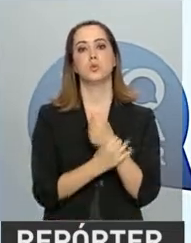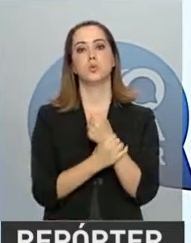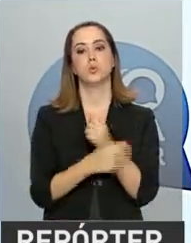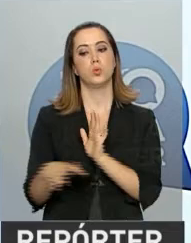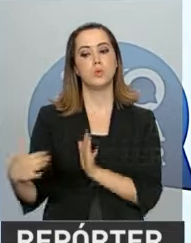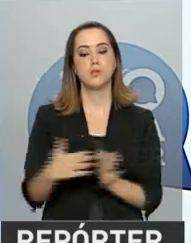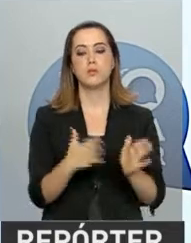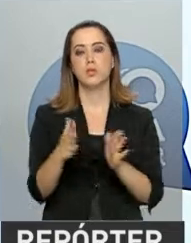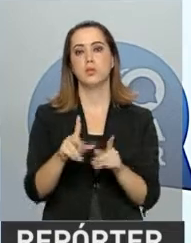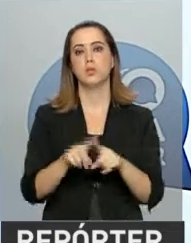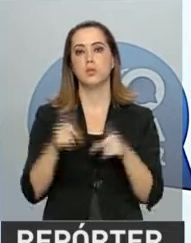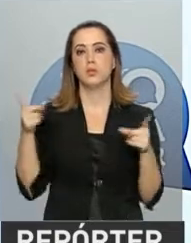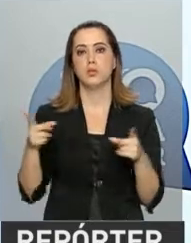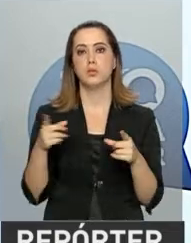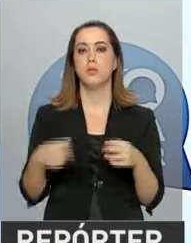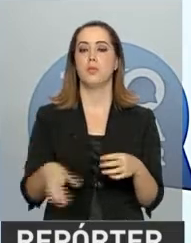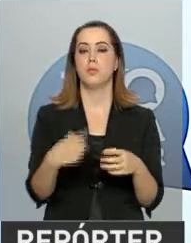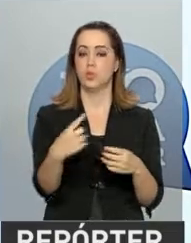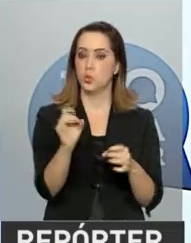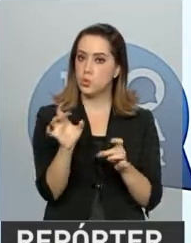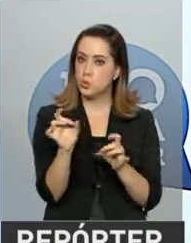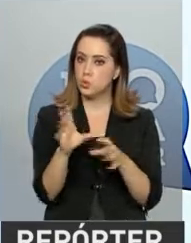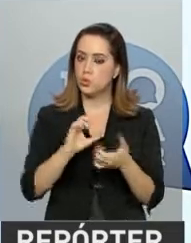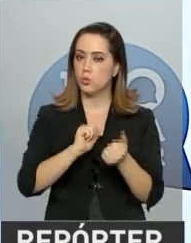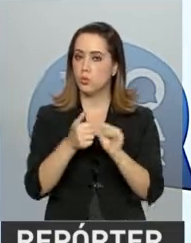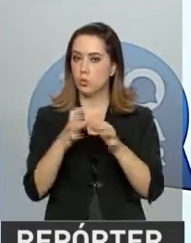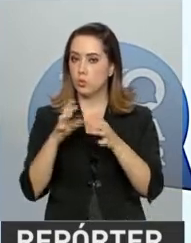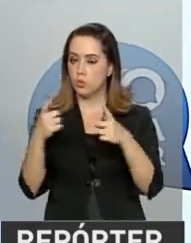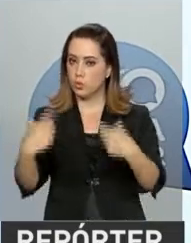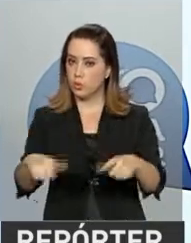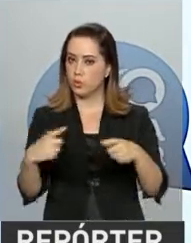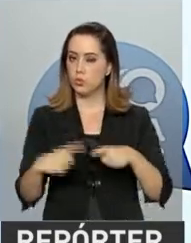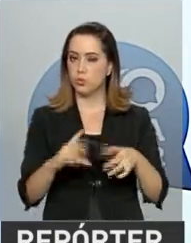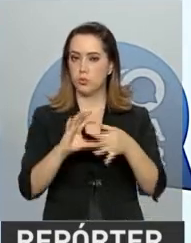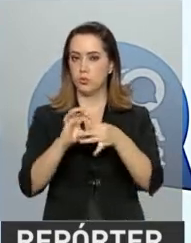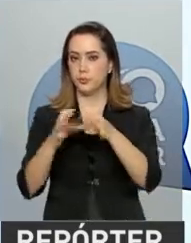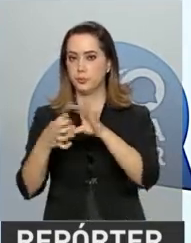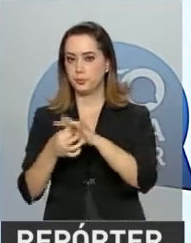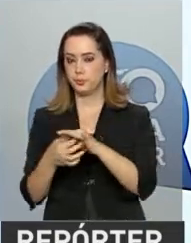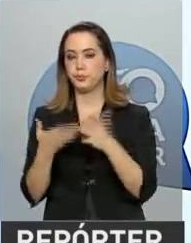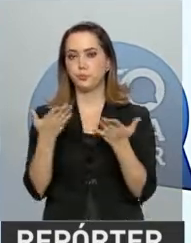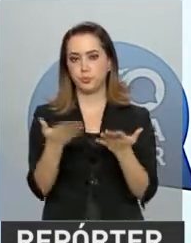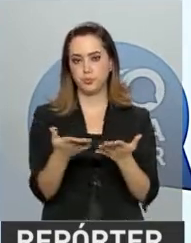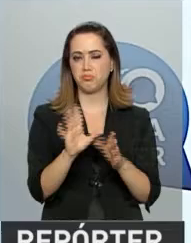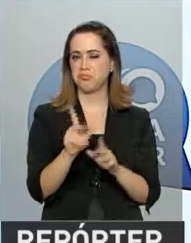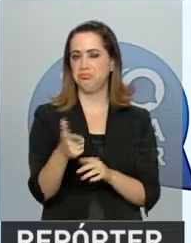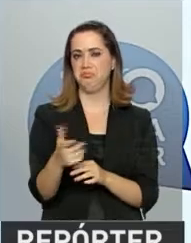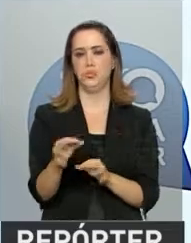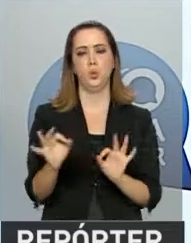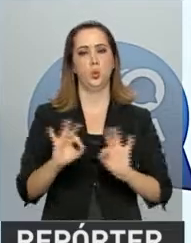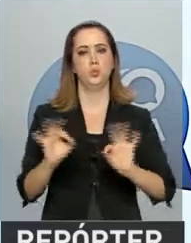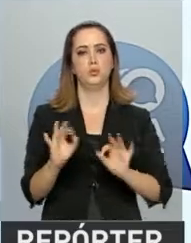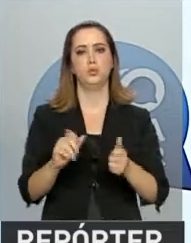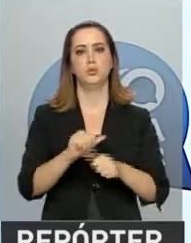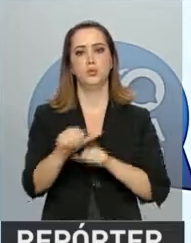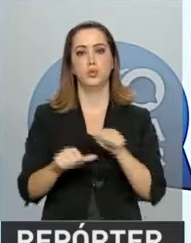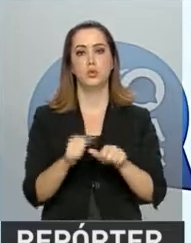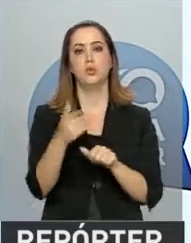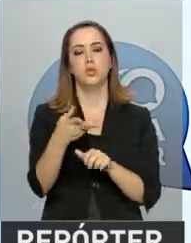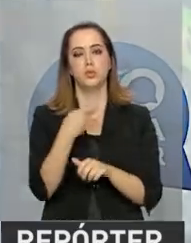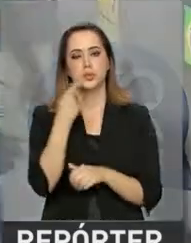e saída dos parques olímpicos e que isso não vai mudar. Alexandre de Moraes lamentou o ocorrido, que chamou de